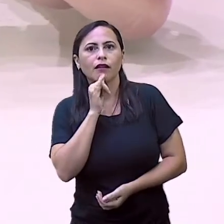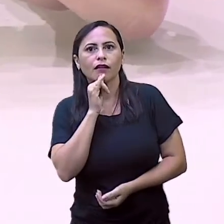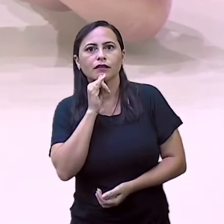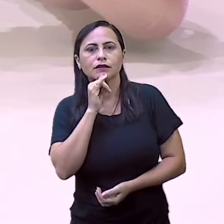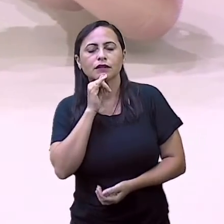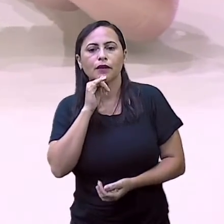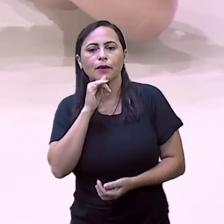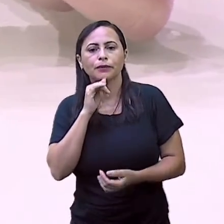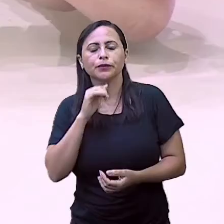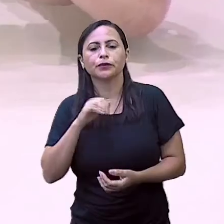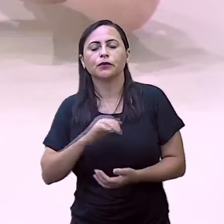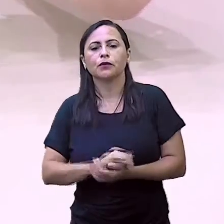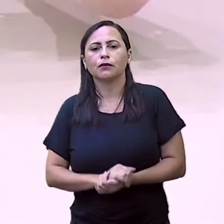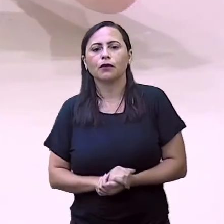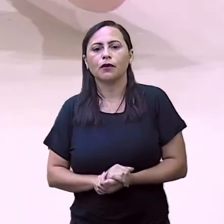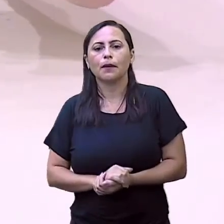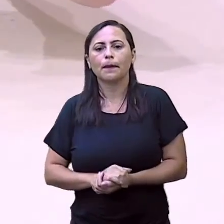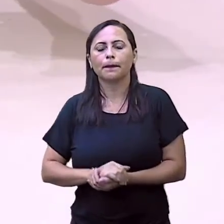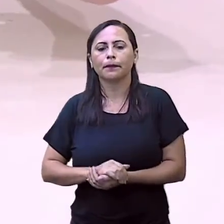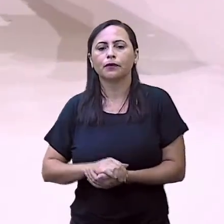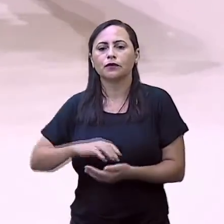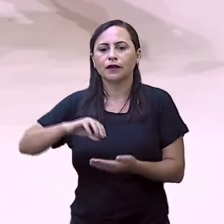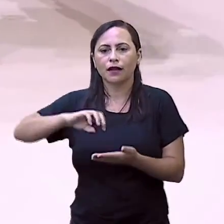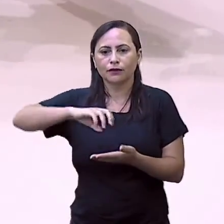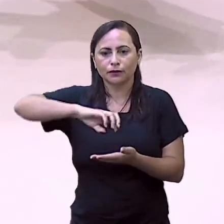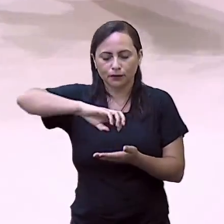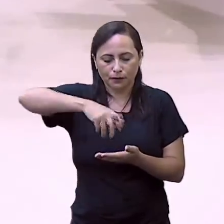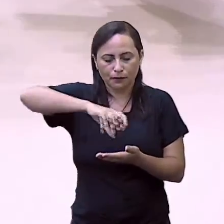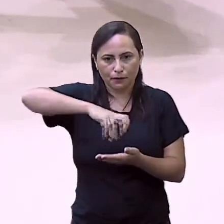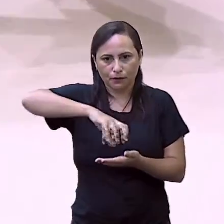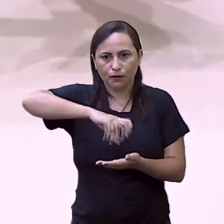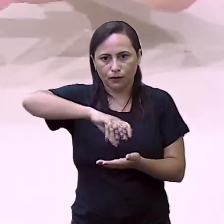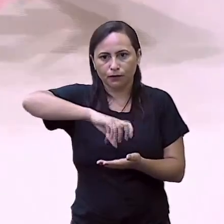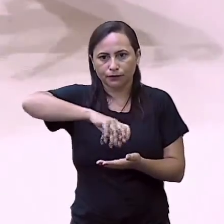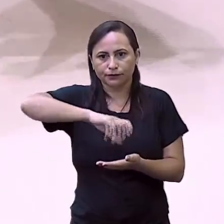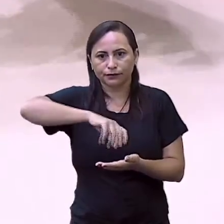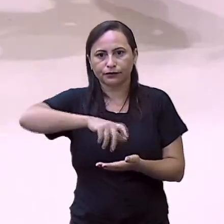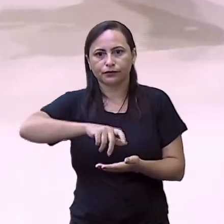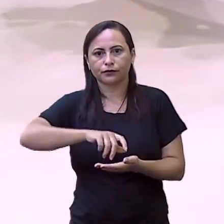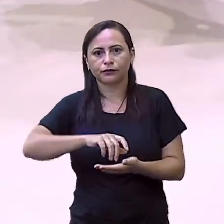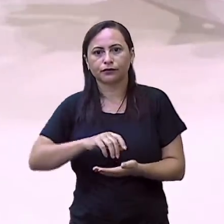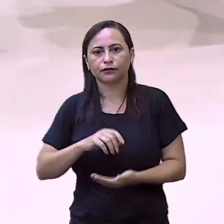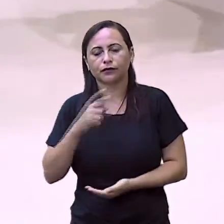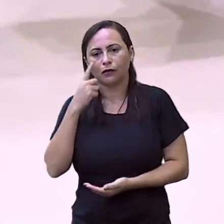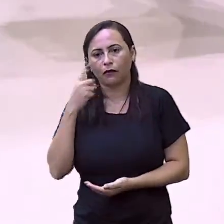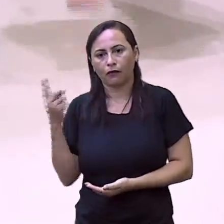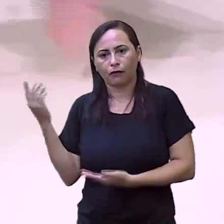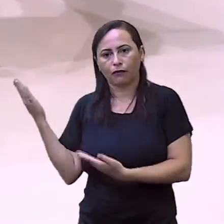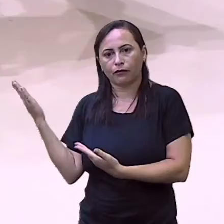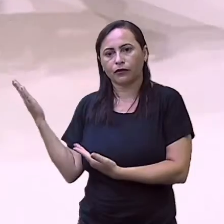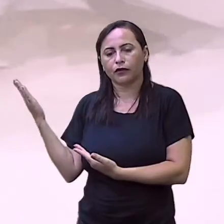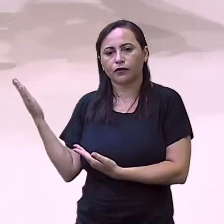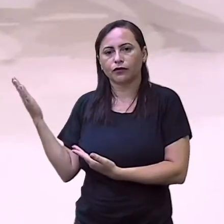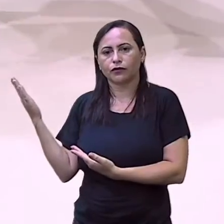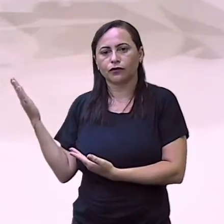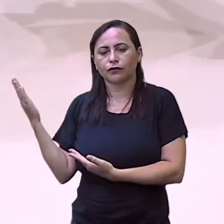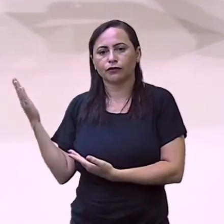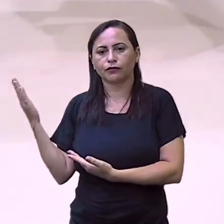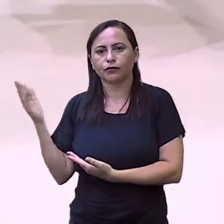Quando eu preciso saber o tamanho de um parafuso, ele vai me dar. Vou colocar aqui ó, a borracha no meio, assim